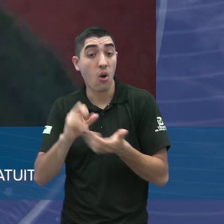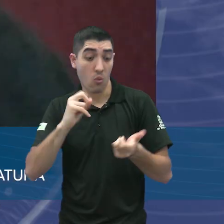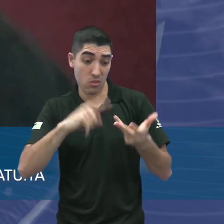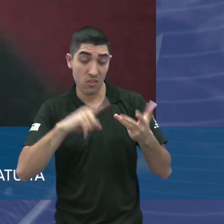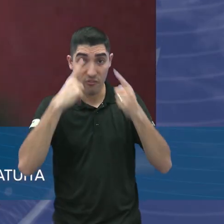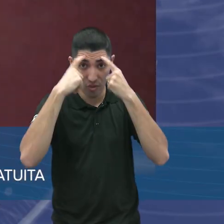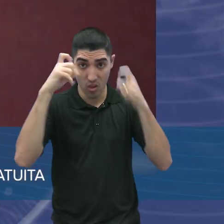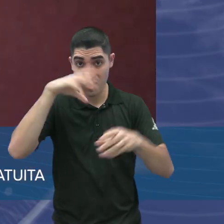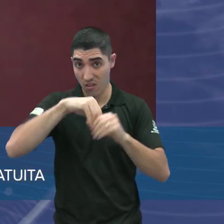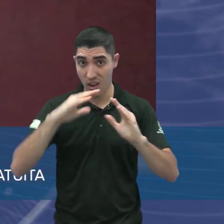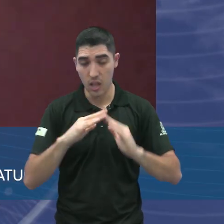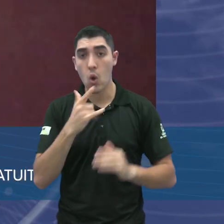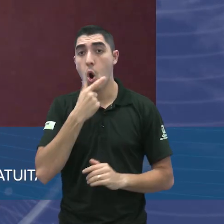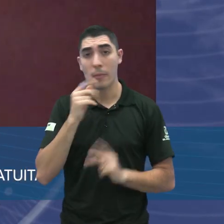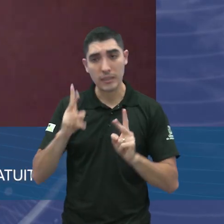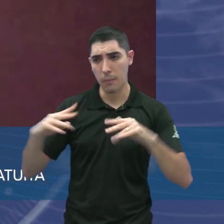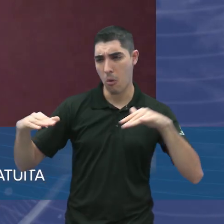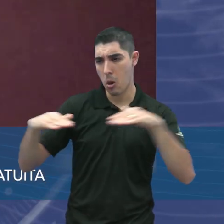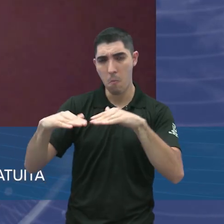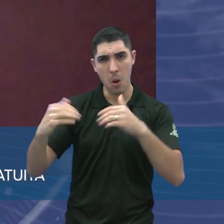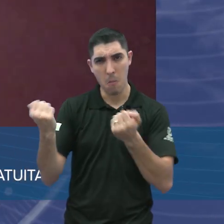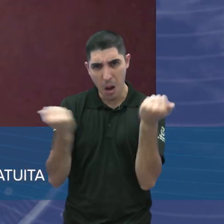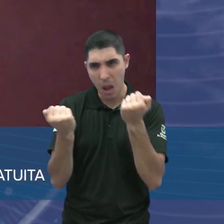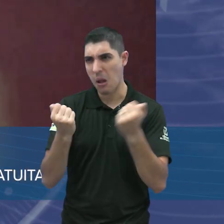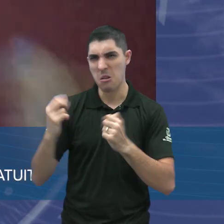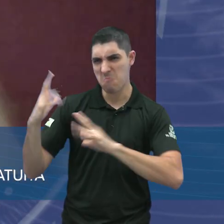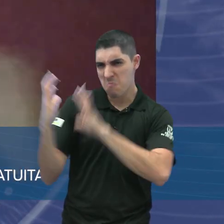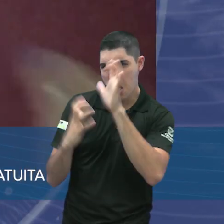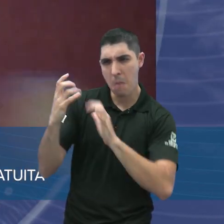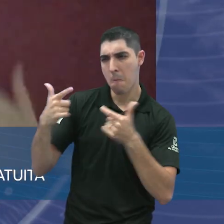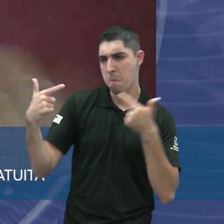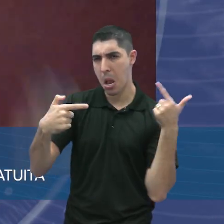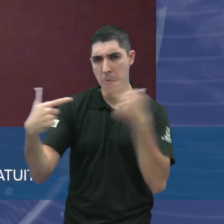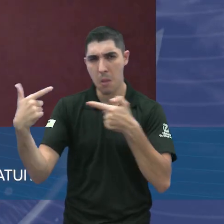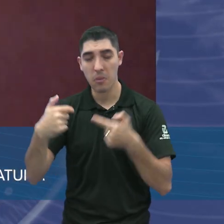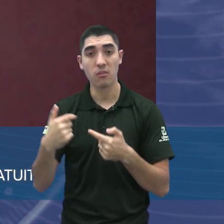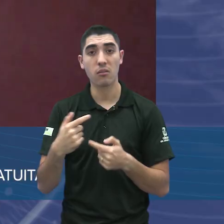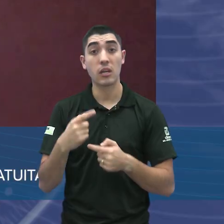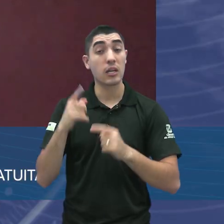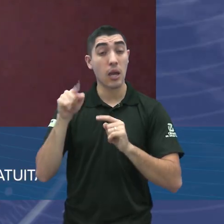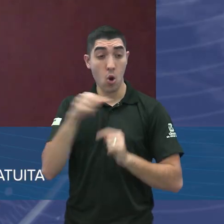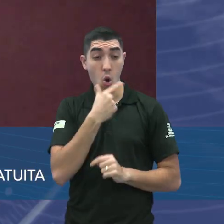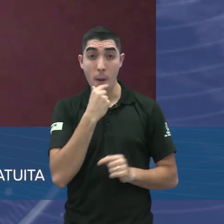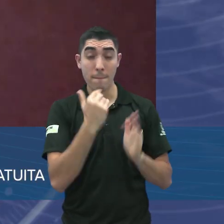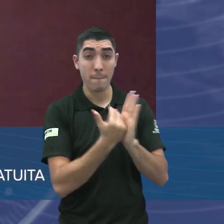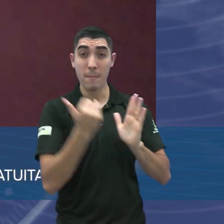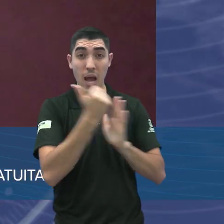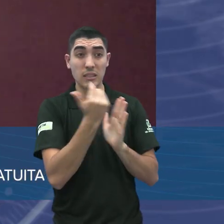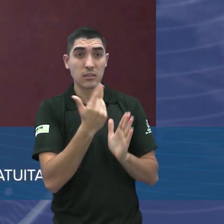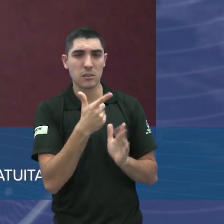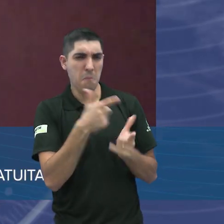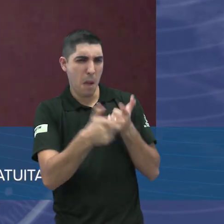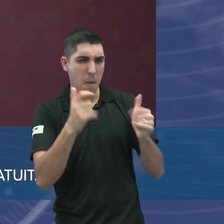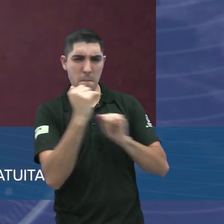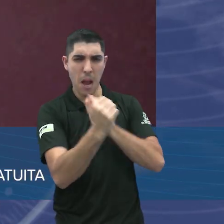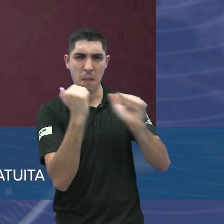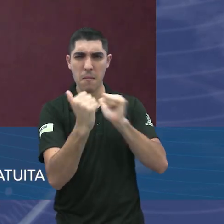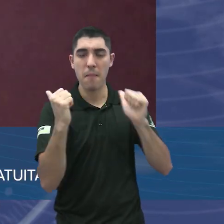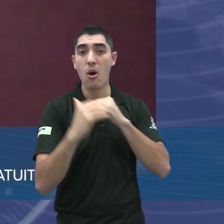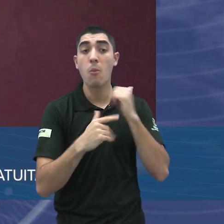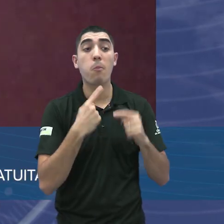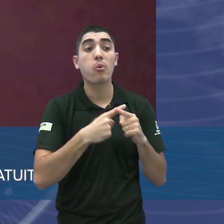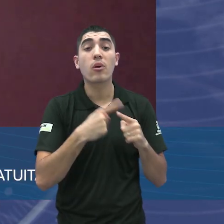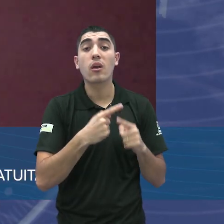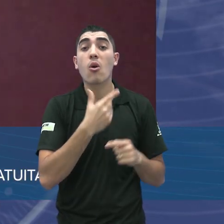violência doméstica. O homem briga no trânsito, eles se matam, todos os índices masculinos são maiores que das mulheres, porque é isso, eles não